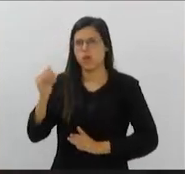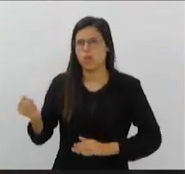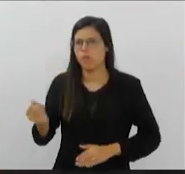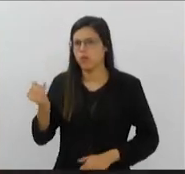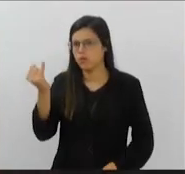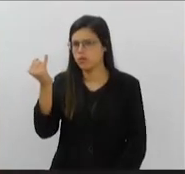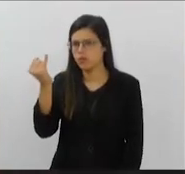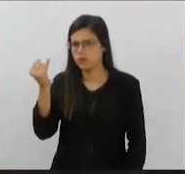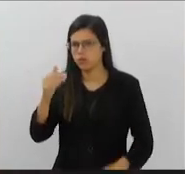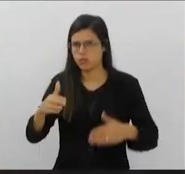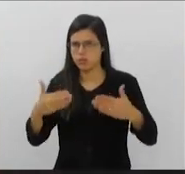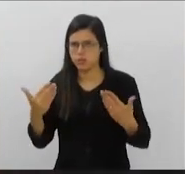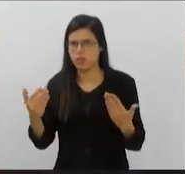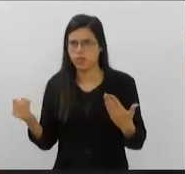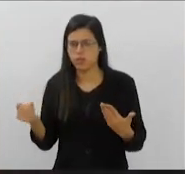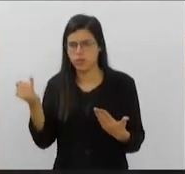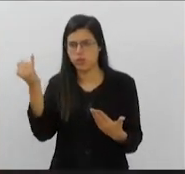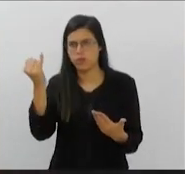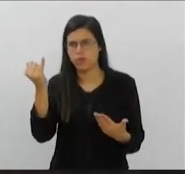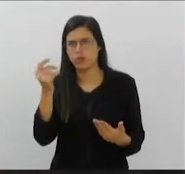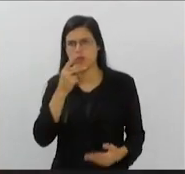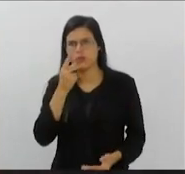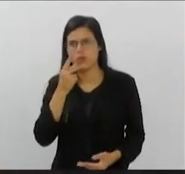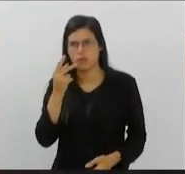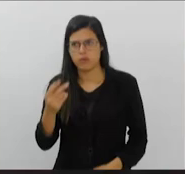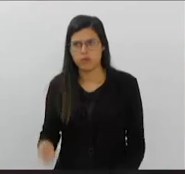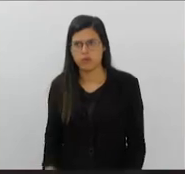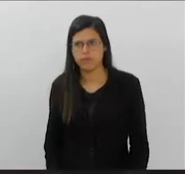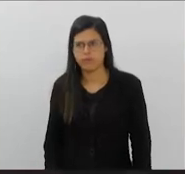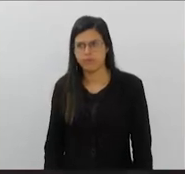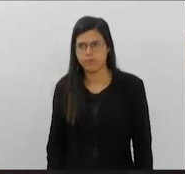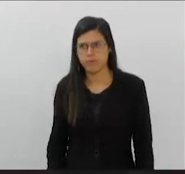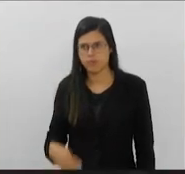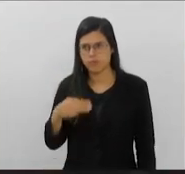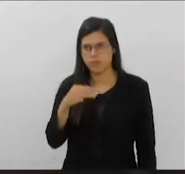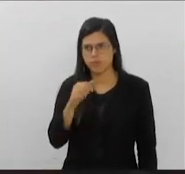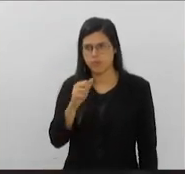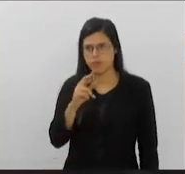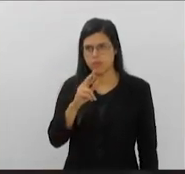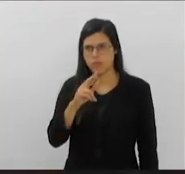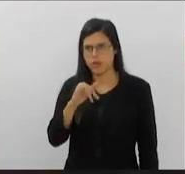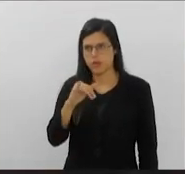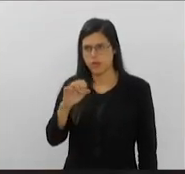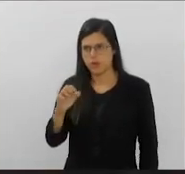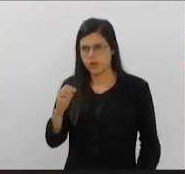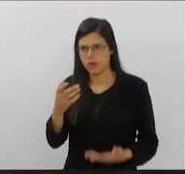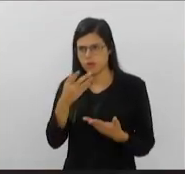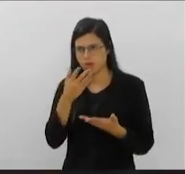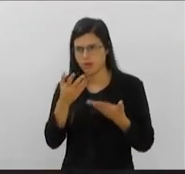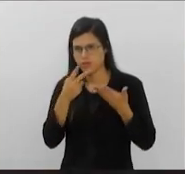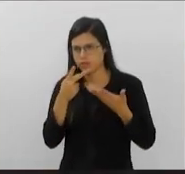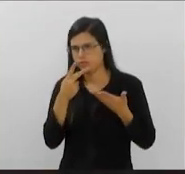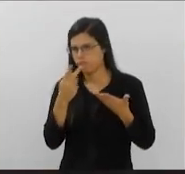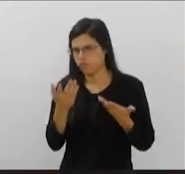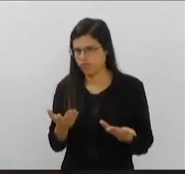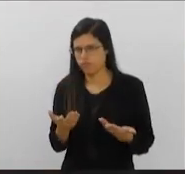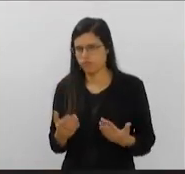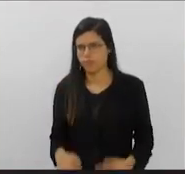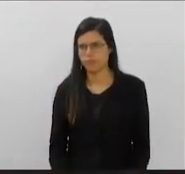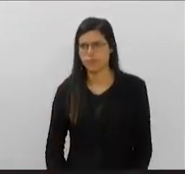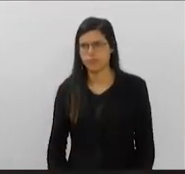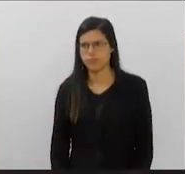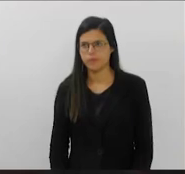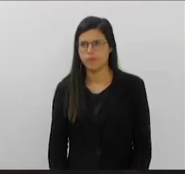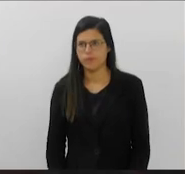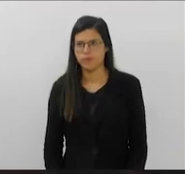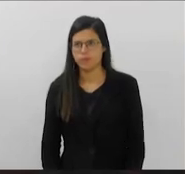Então, é importante que isso seja dito aqui. Marissa, quer fazer alguma, pontuar alguma fala?